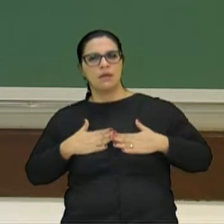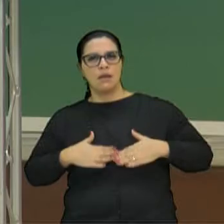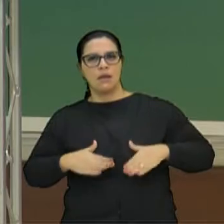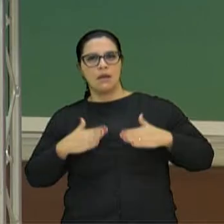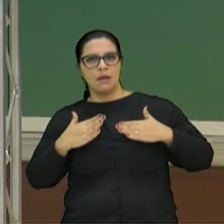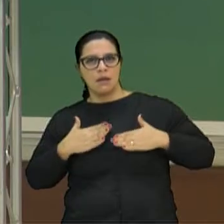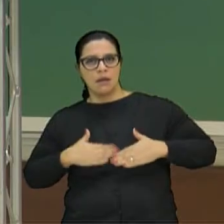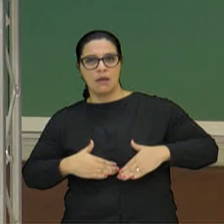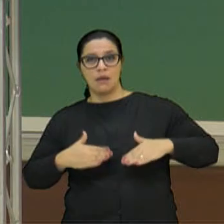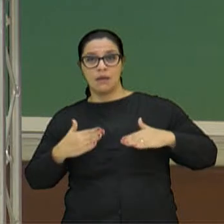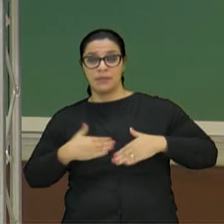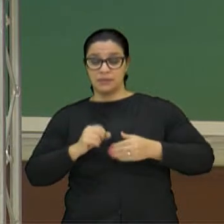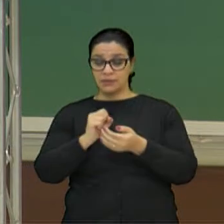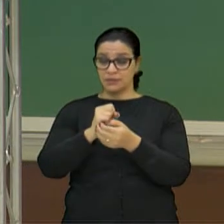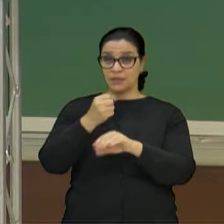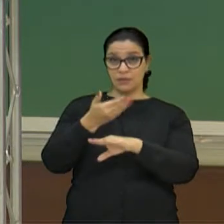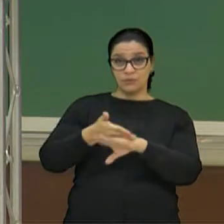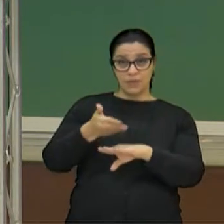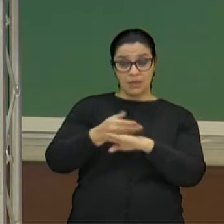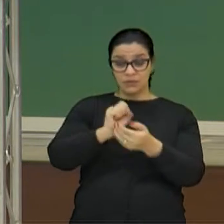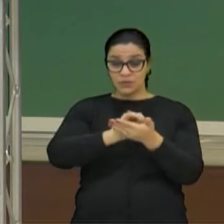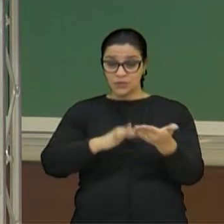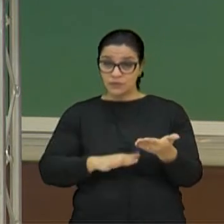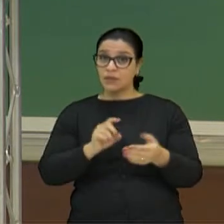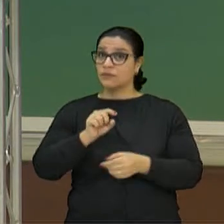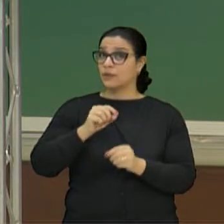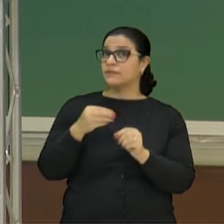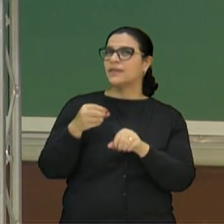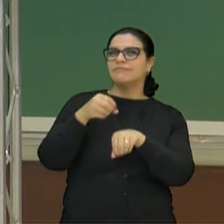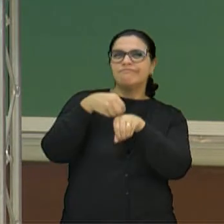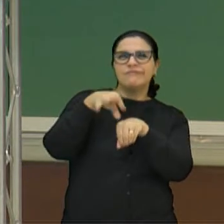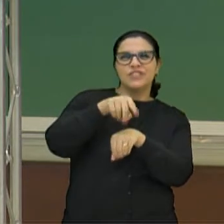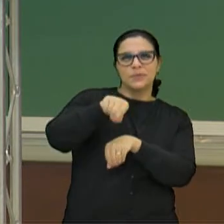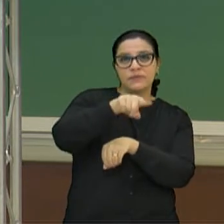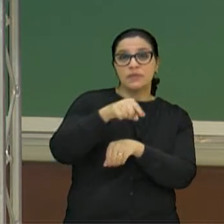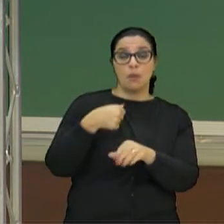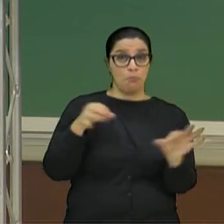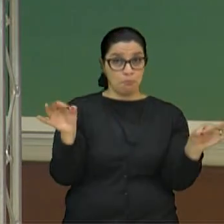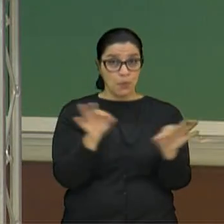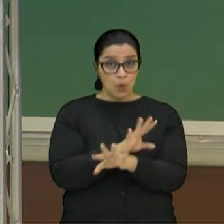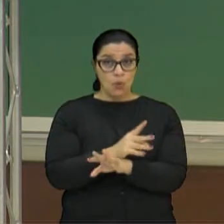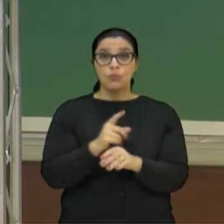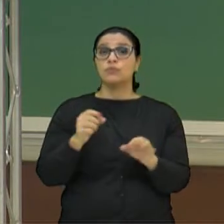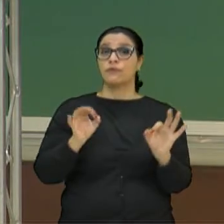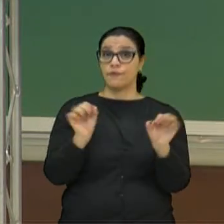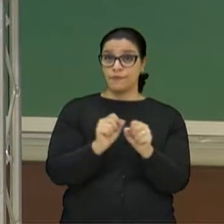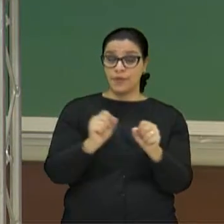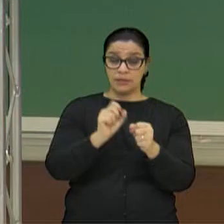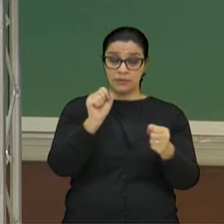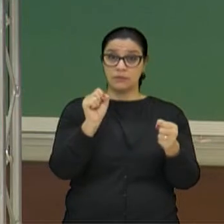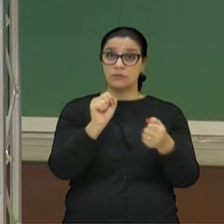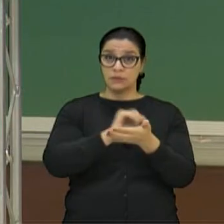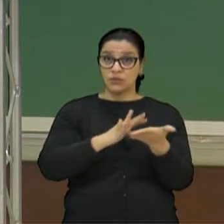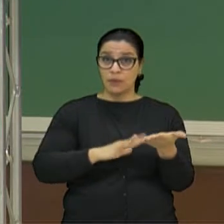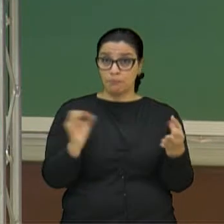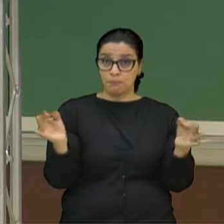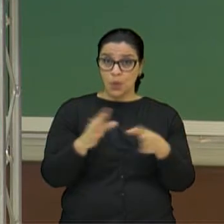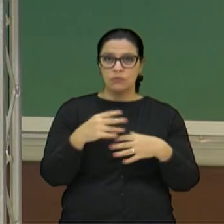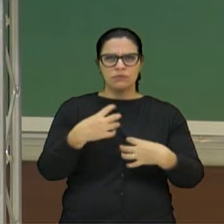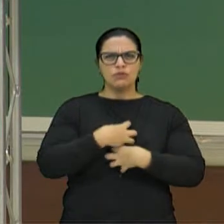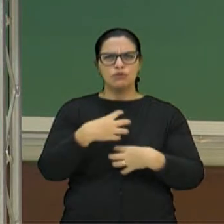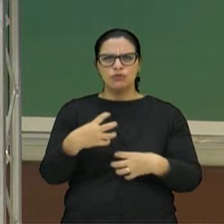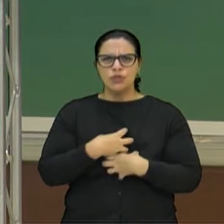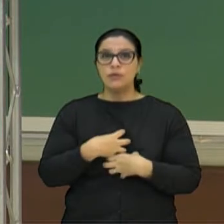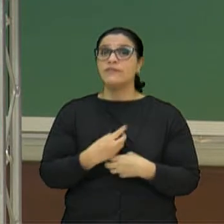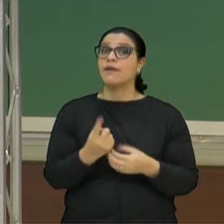dessa atividade vai trazer para vocês. Então, vocês vão pegar, após a prática dessa atividade, fazer um relato das